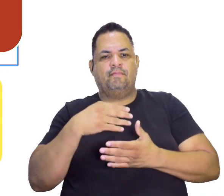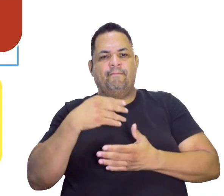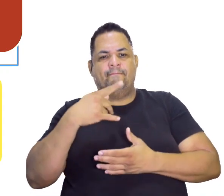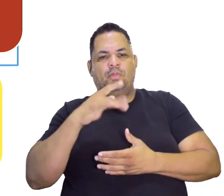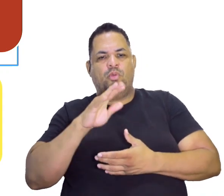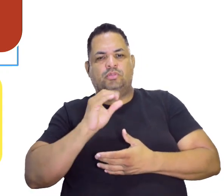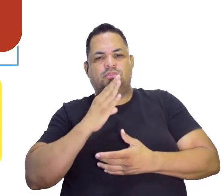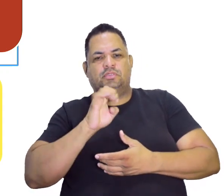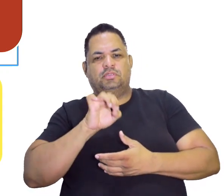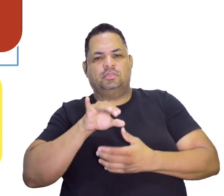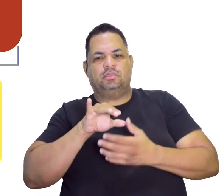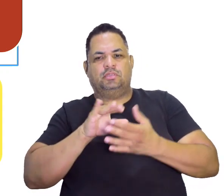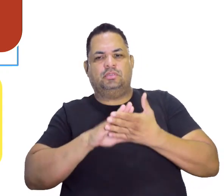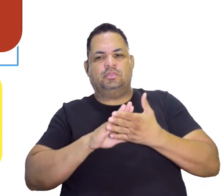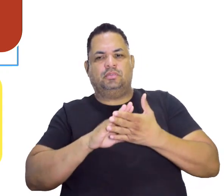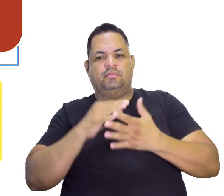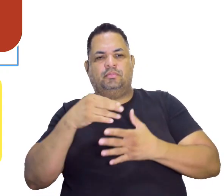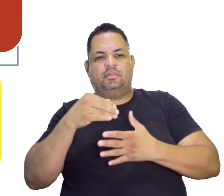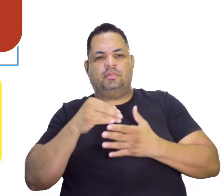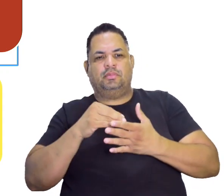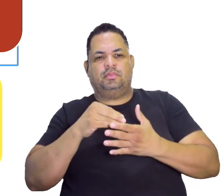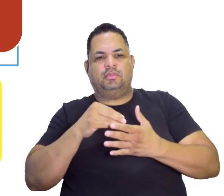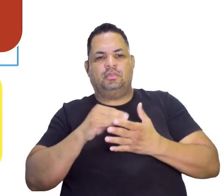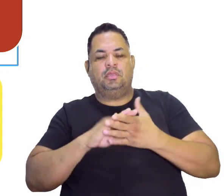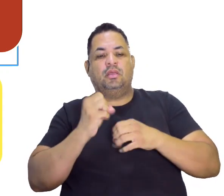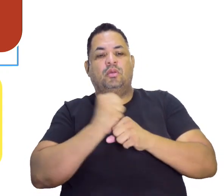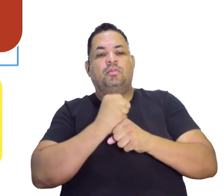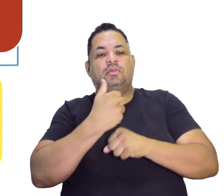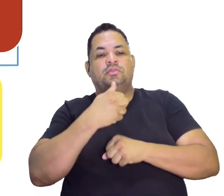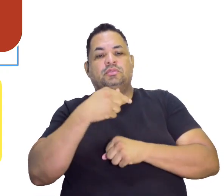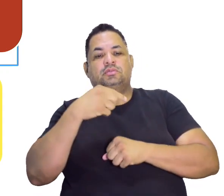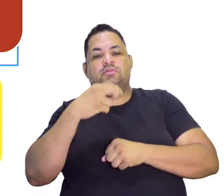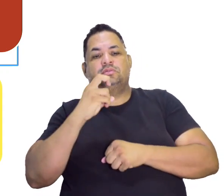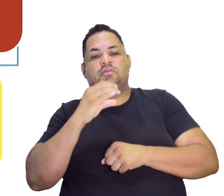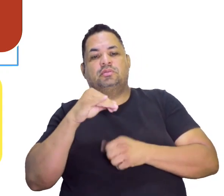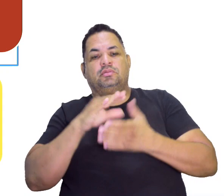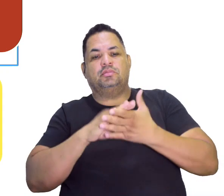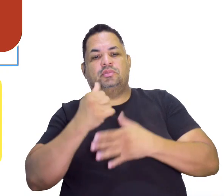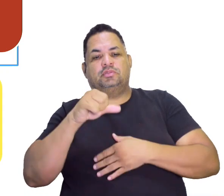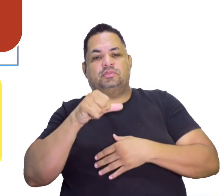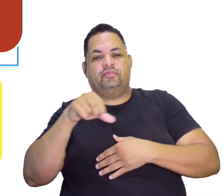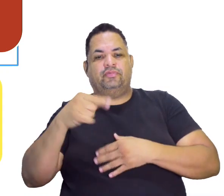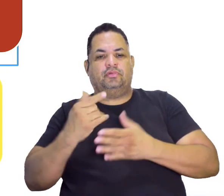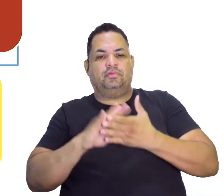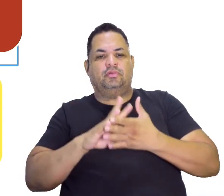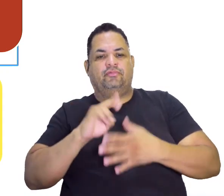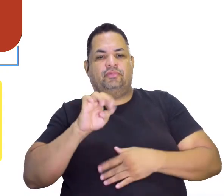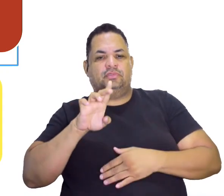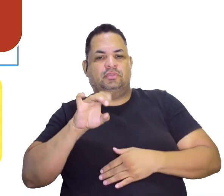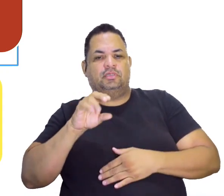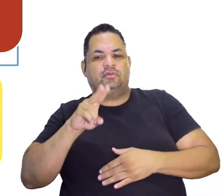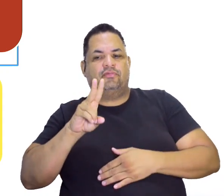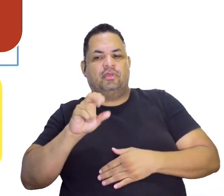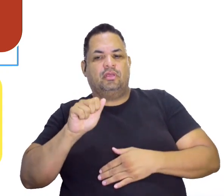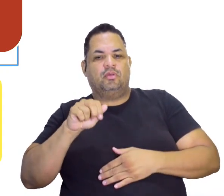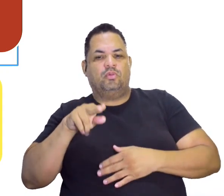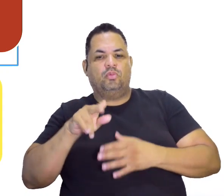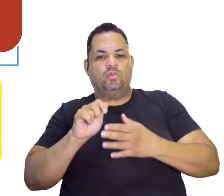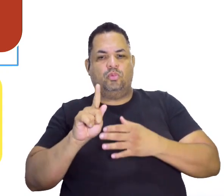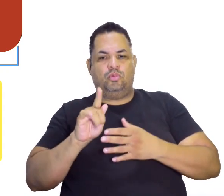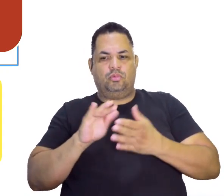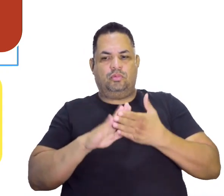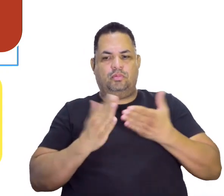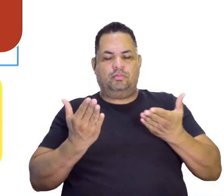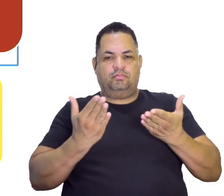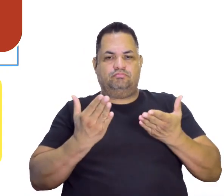de 1859 até 1891, o Vincent, talvez o Van Gogh seja o